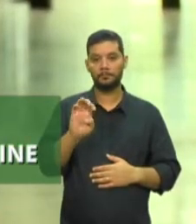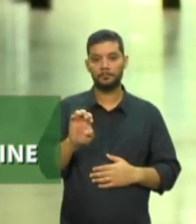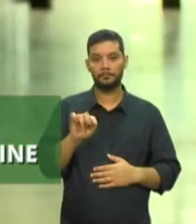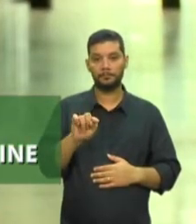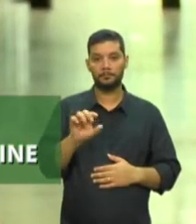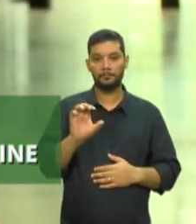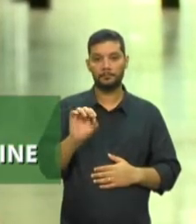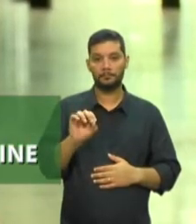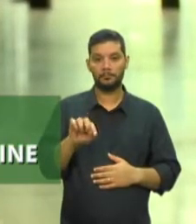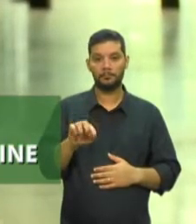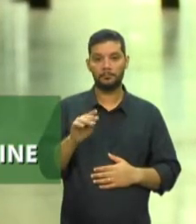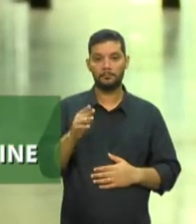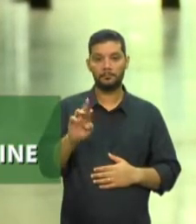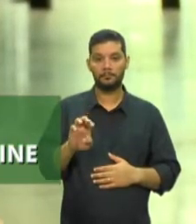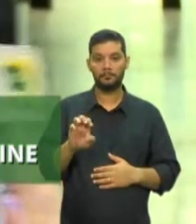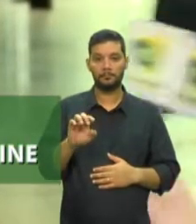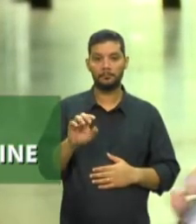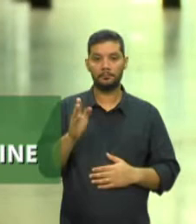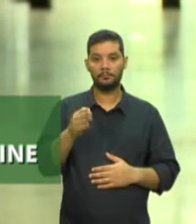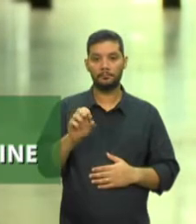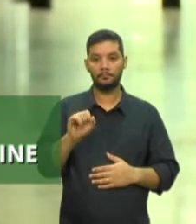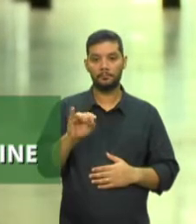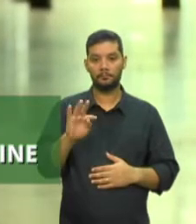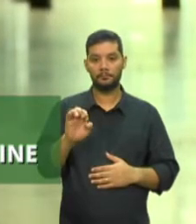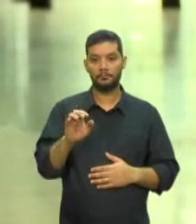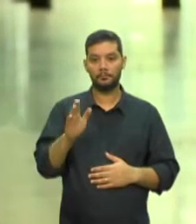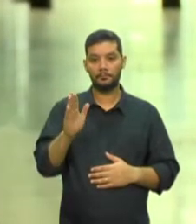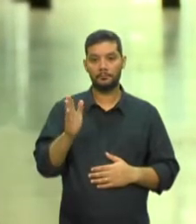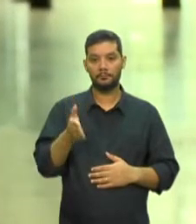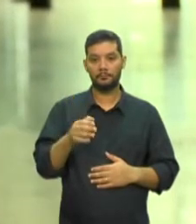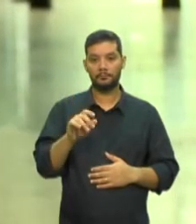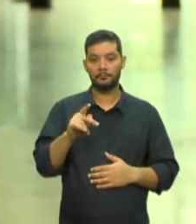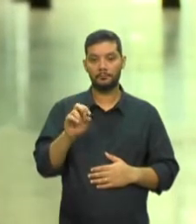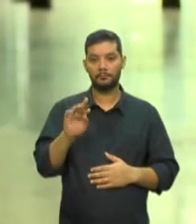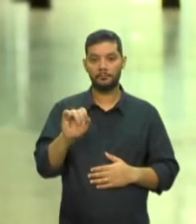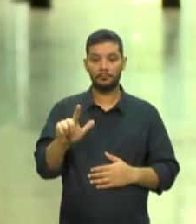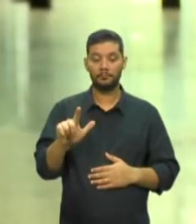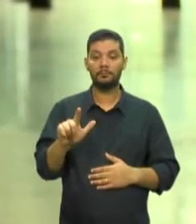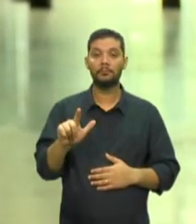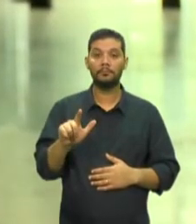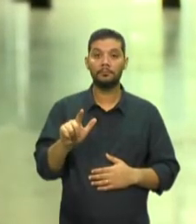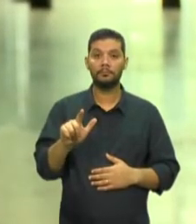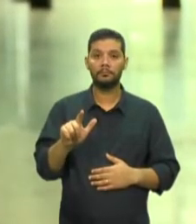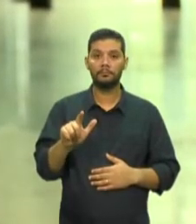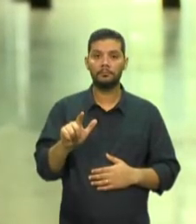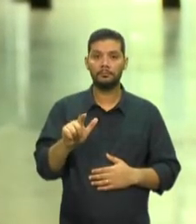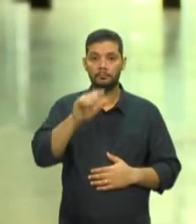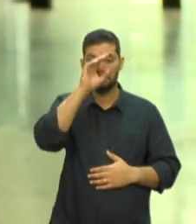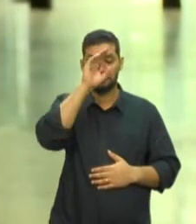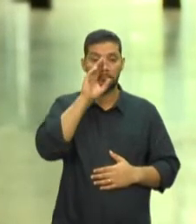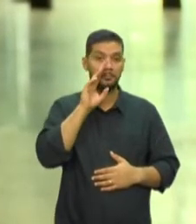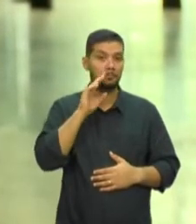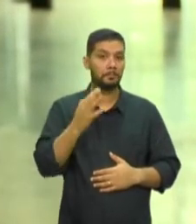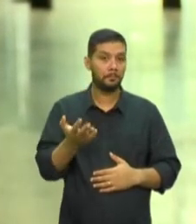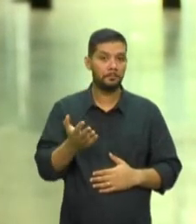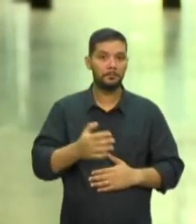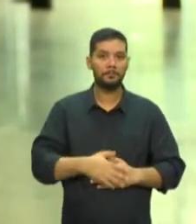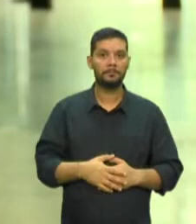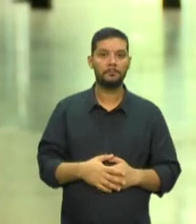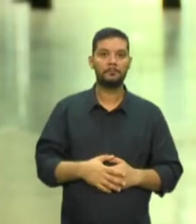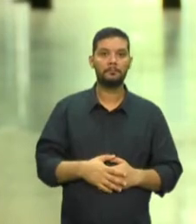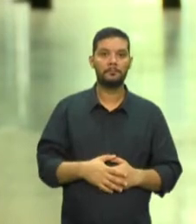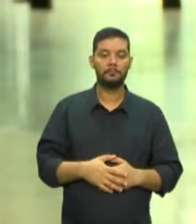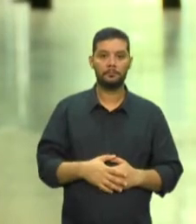totalmente gratuitos e online. E, assim, é importante essa qualificação nesse tempo que a gente está vivendo de pandemia,